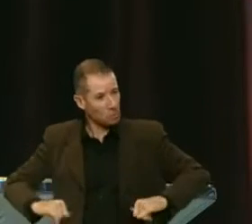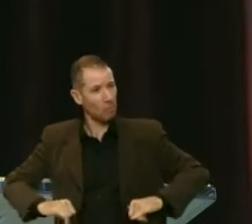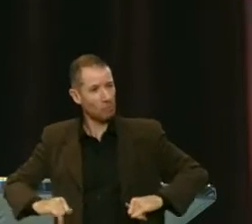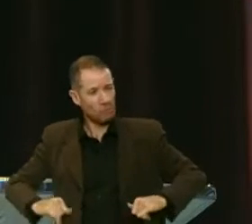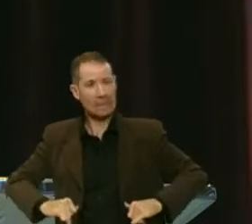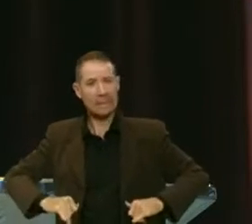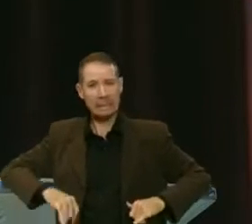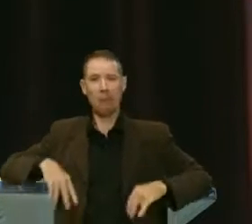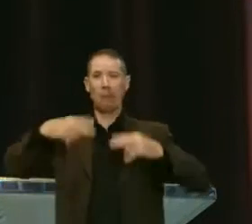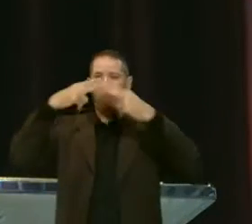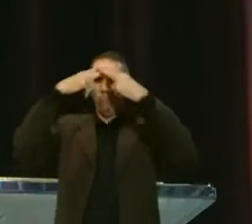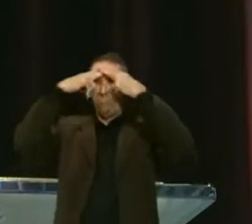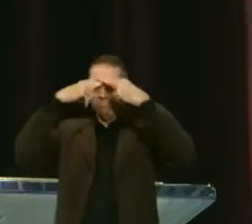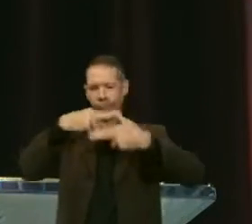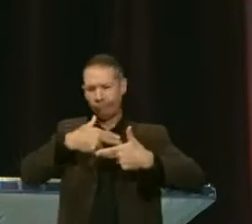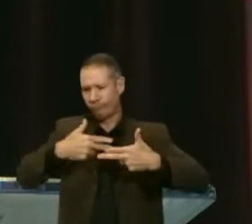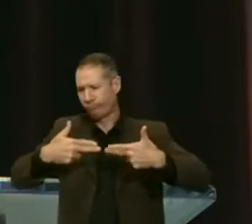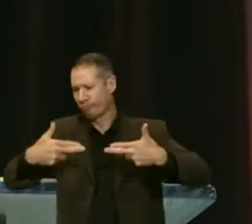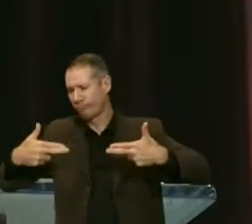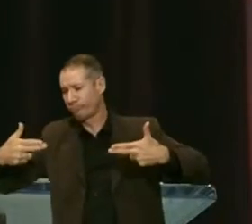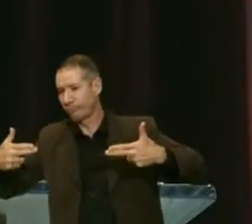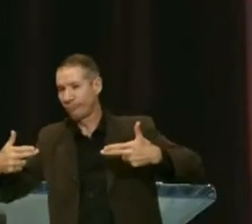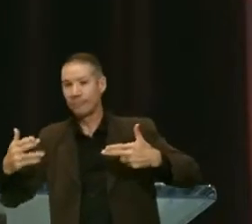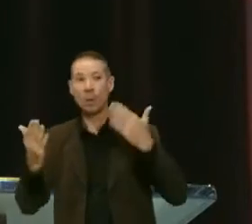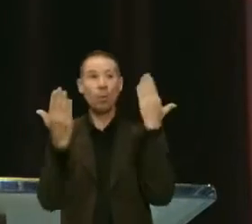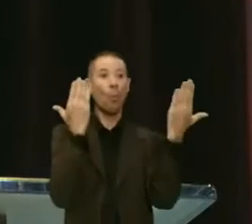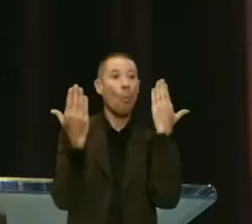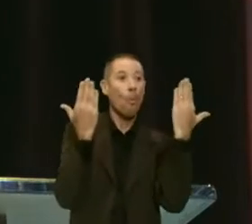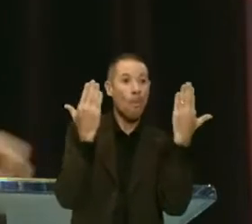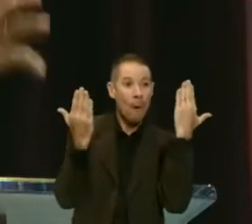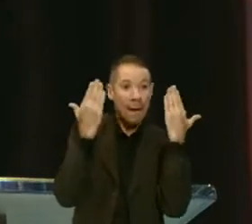estão abertas, normalmente são lugares assim,